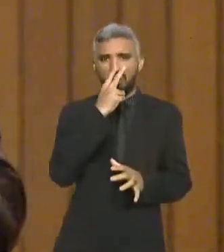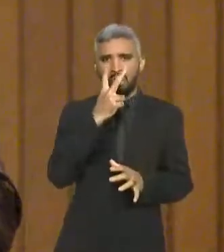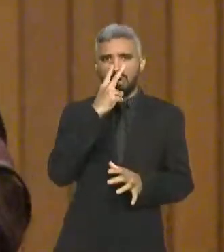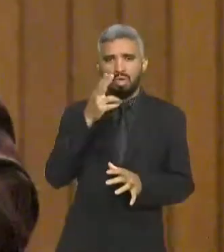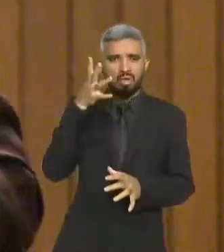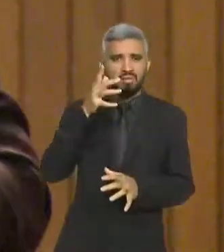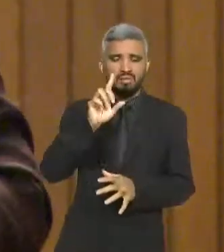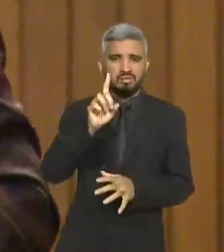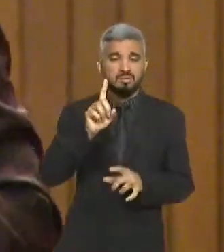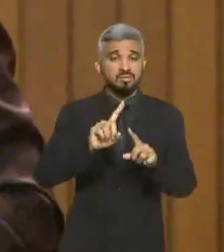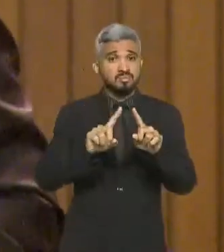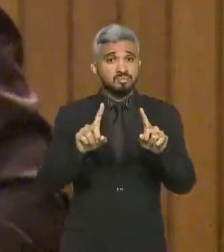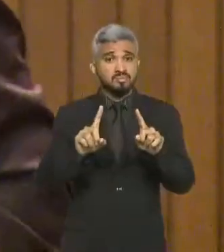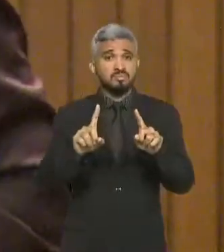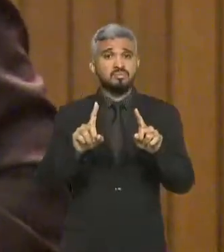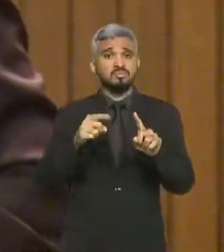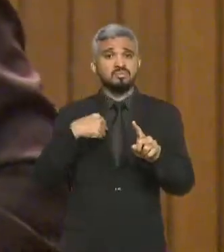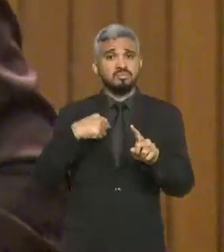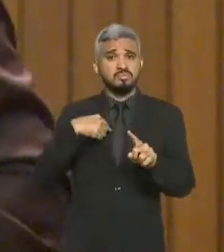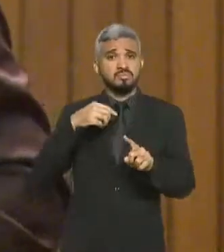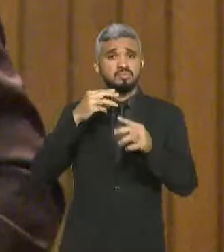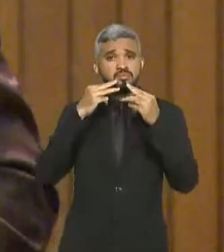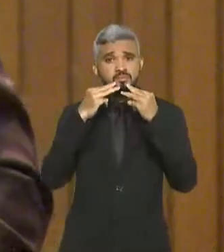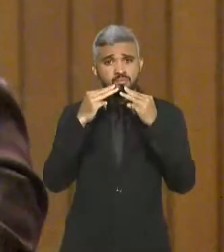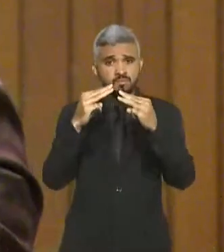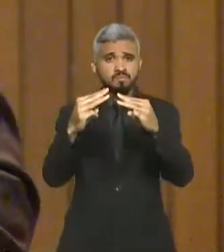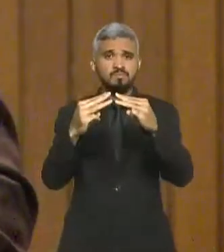cidade de Caxias.